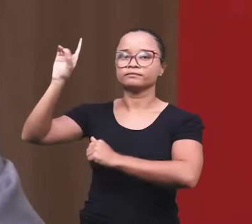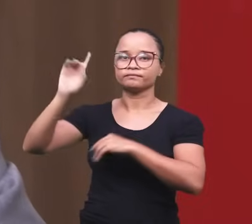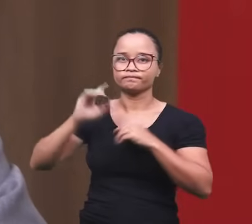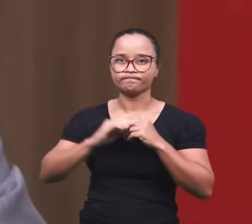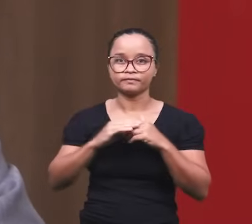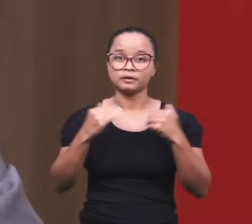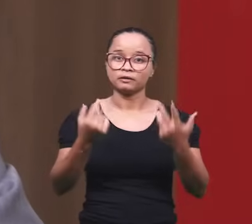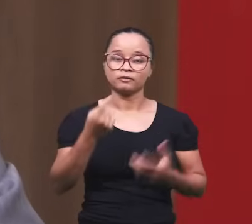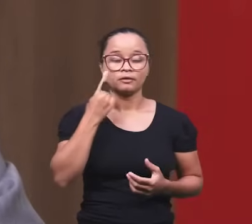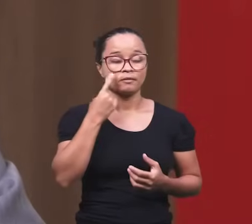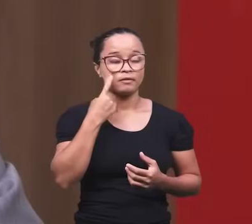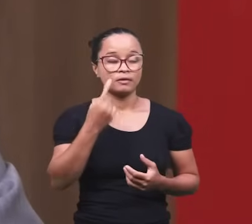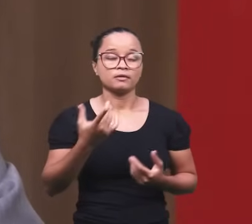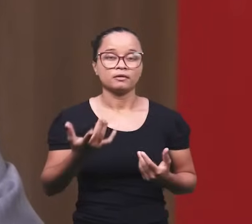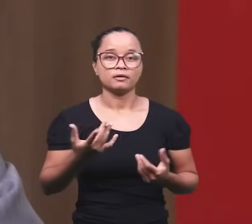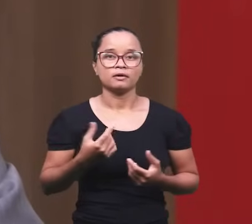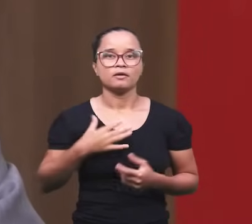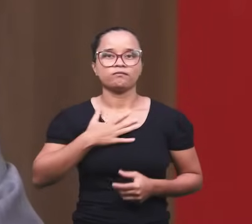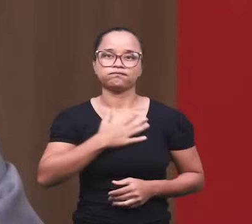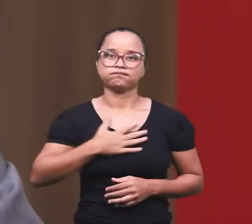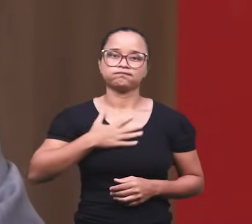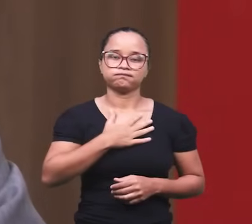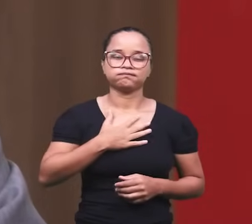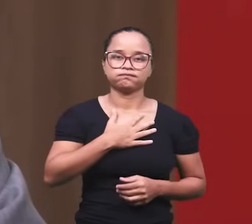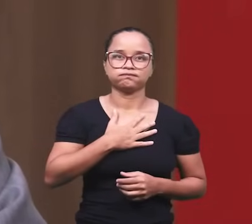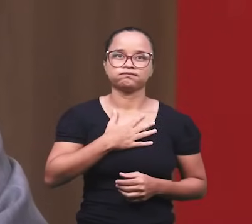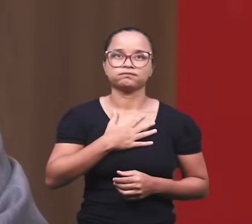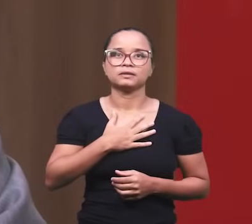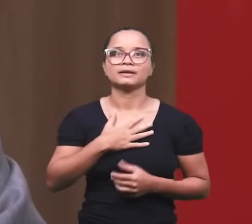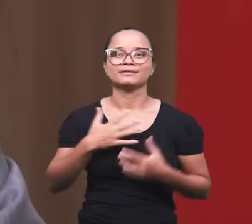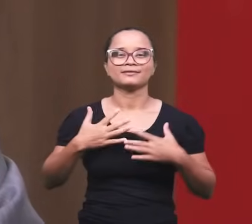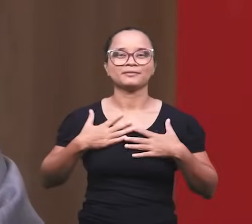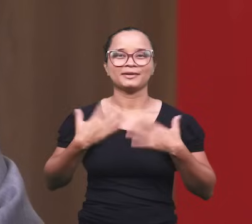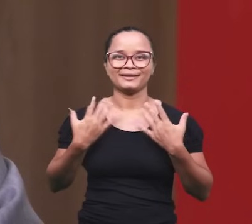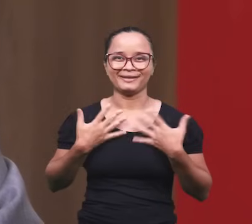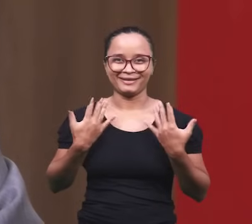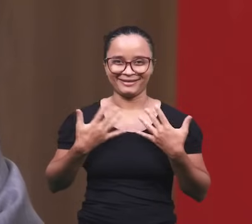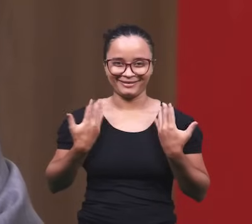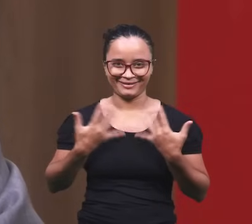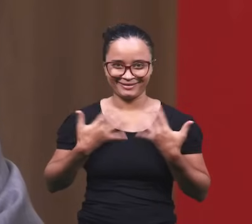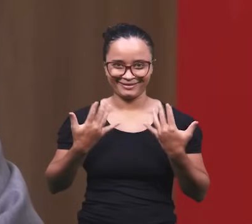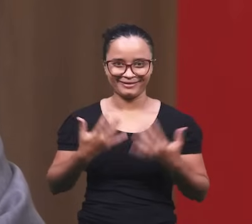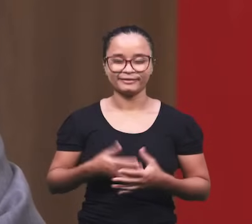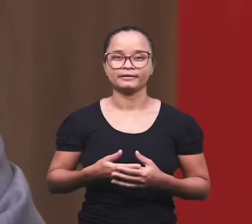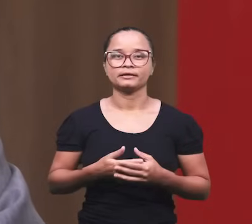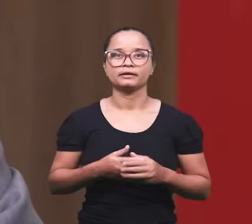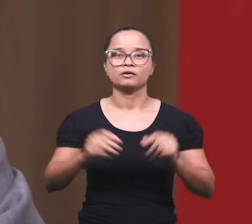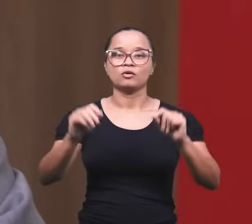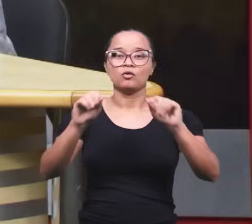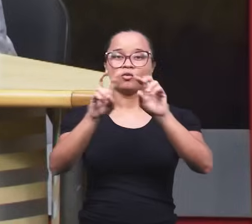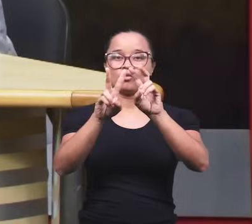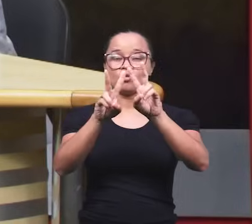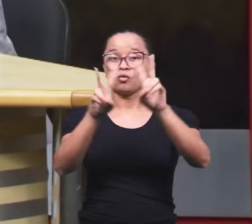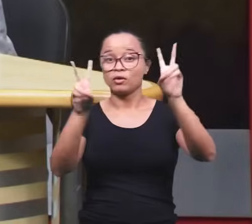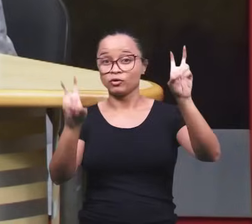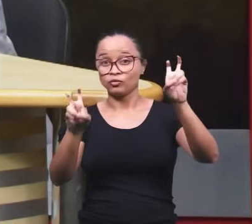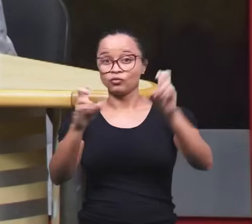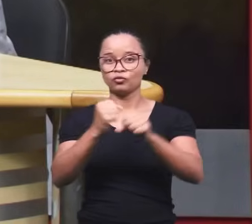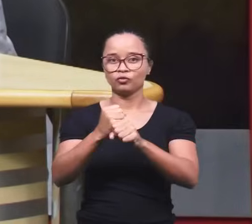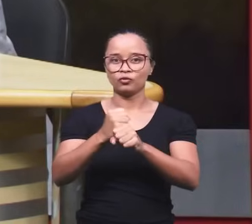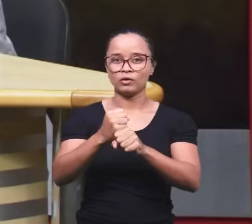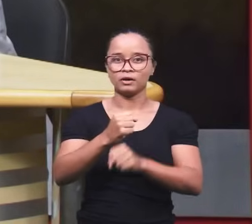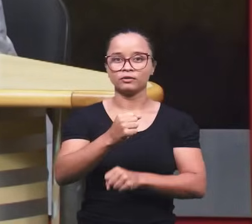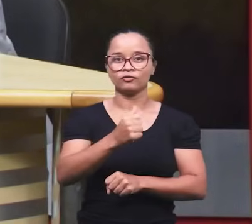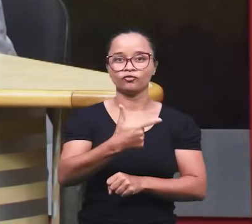Então você pega ali eh e eu gosto eu acho que eh eu tenho tido uma alegria muito grande com o lema